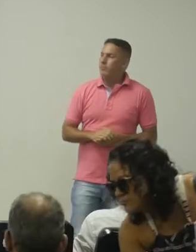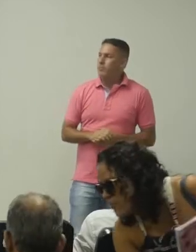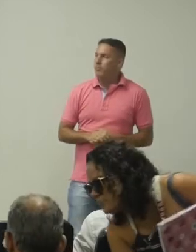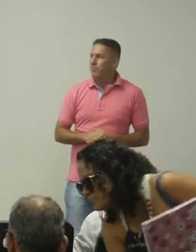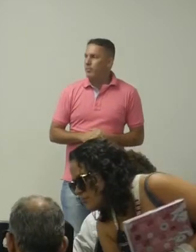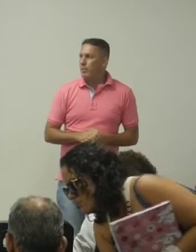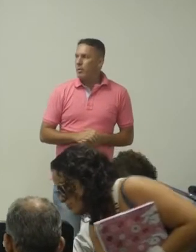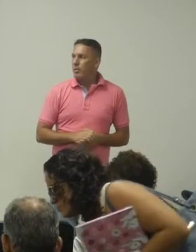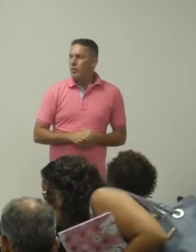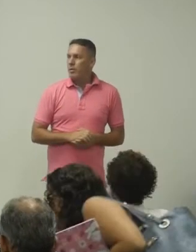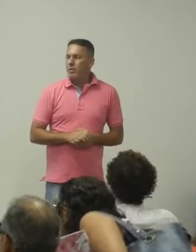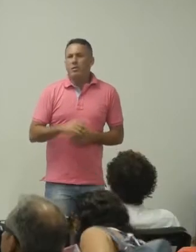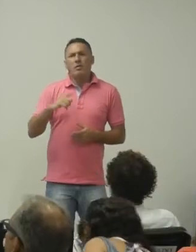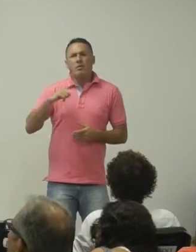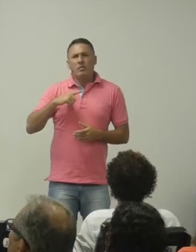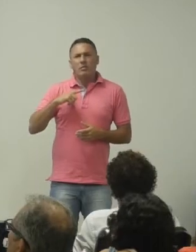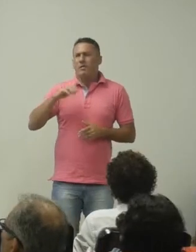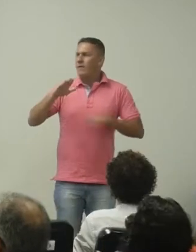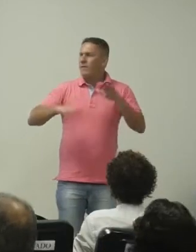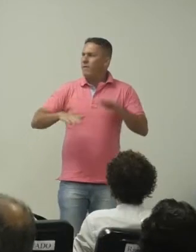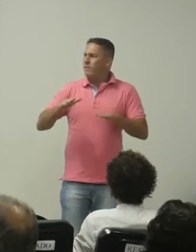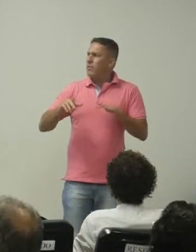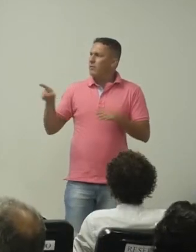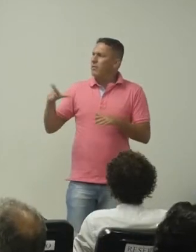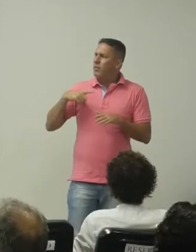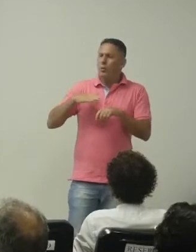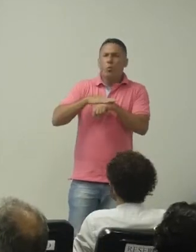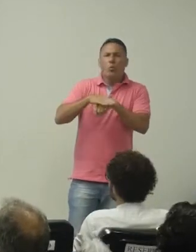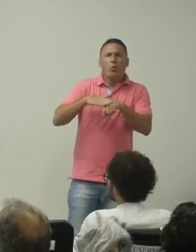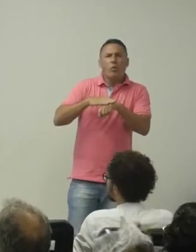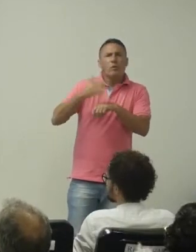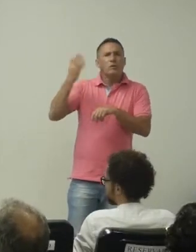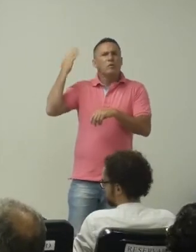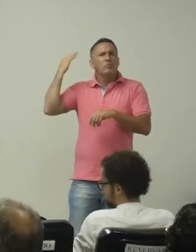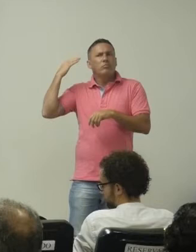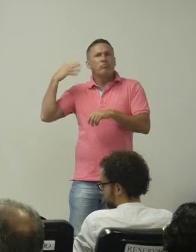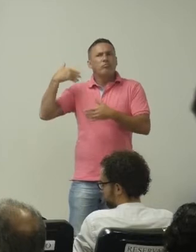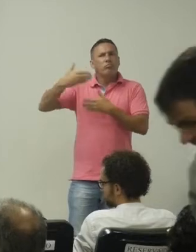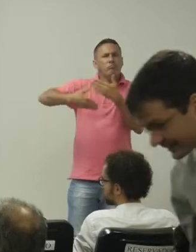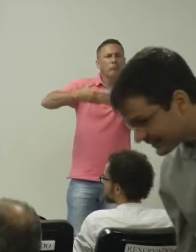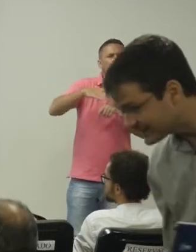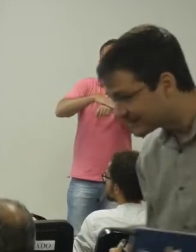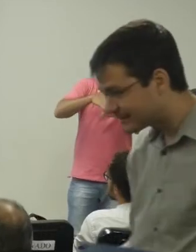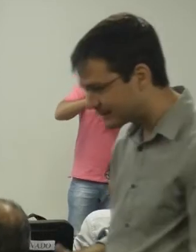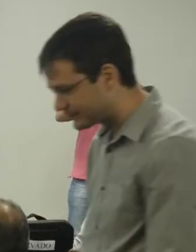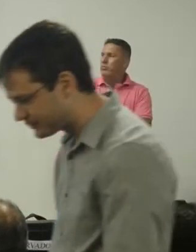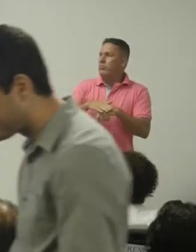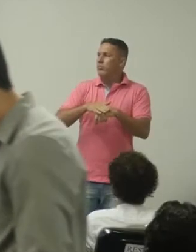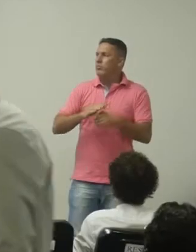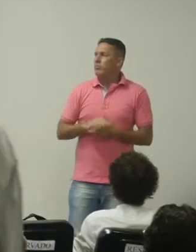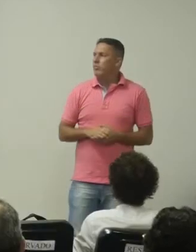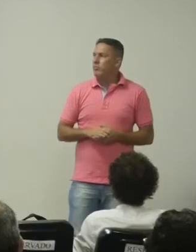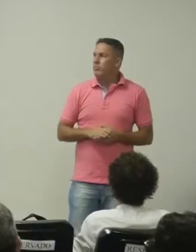Nós temos conversado, Carla, nos últimos dias. Aliás, primeiro,